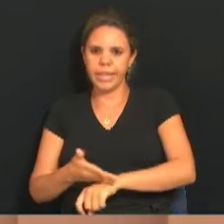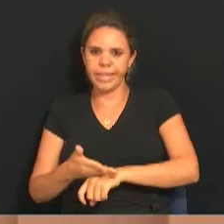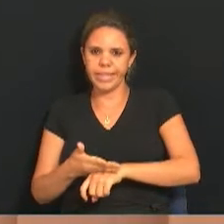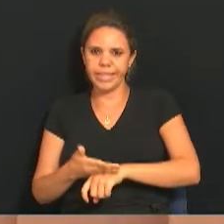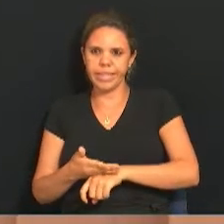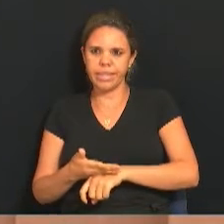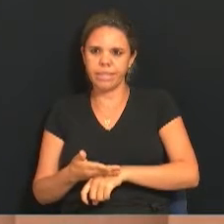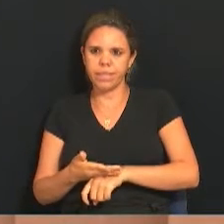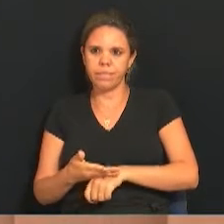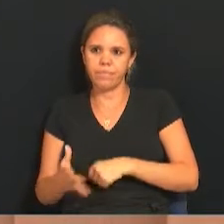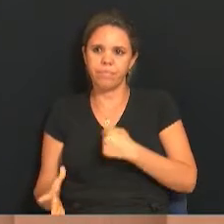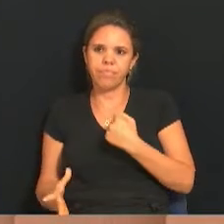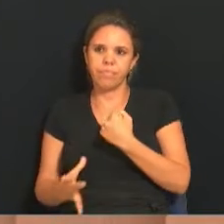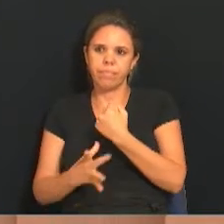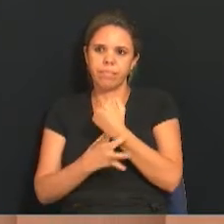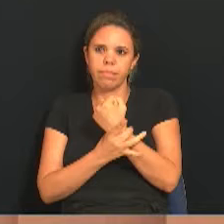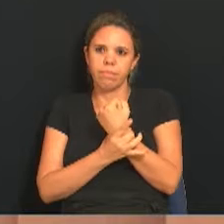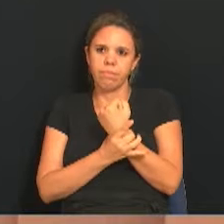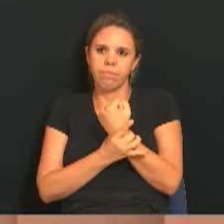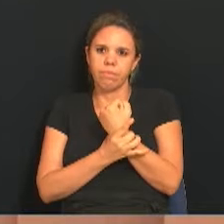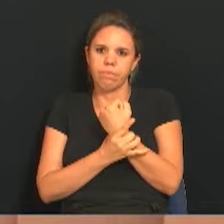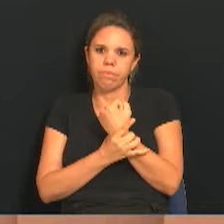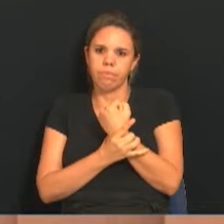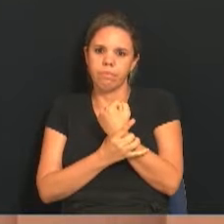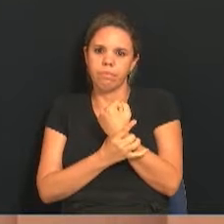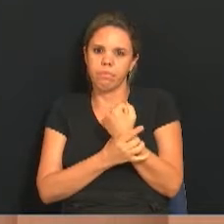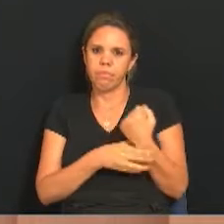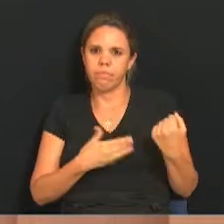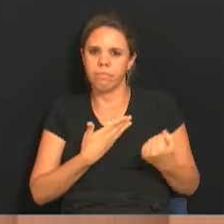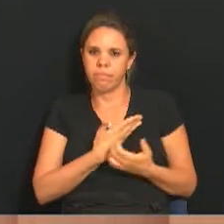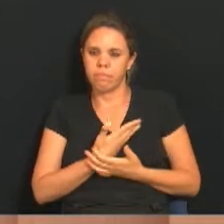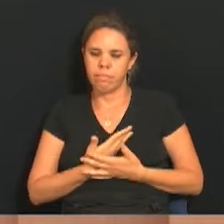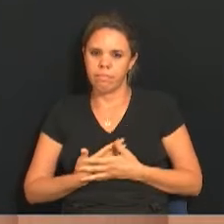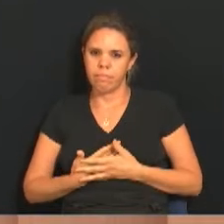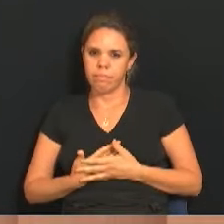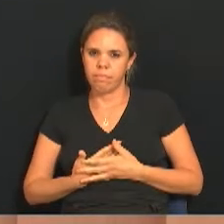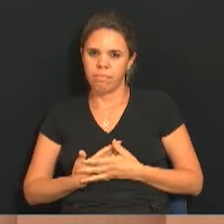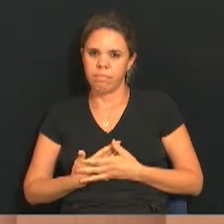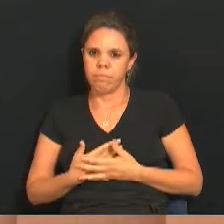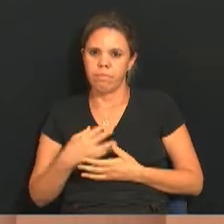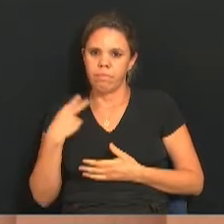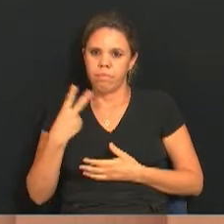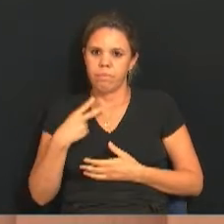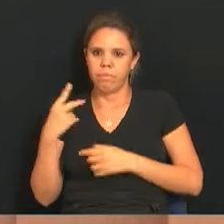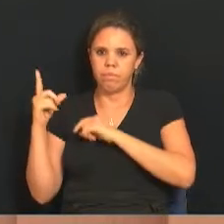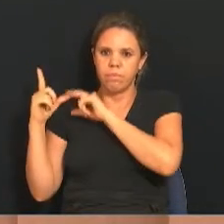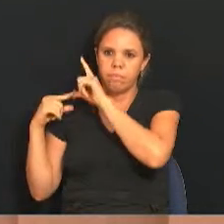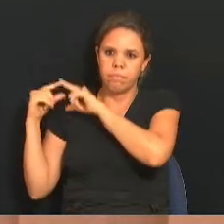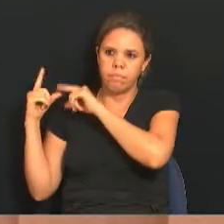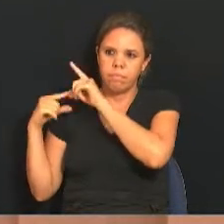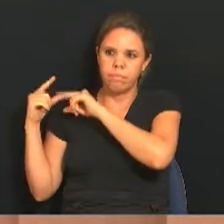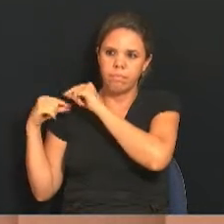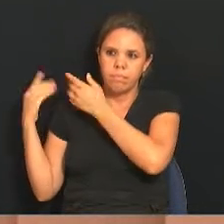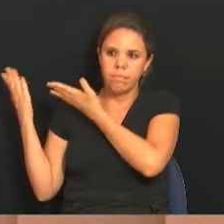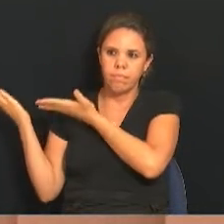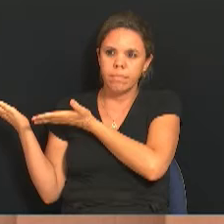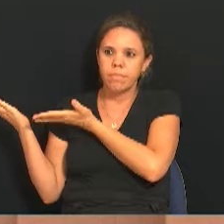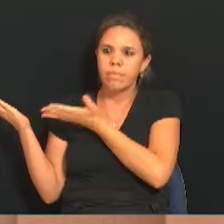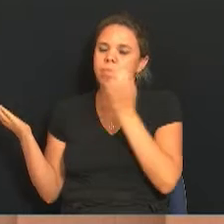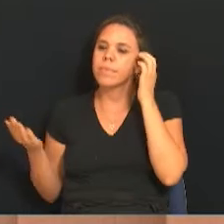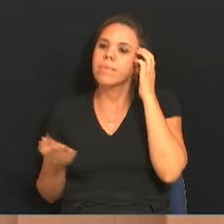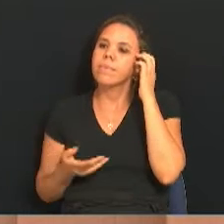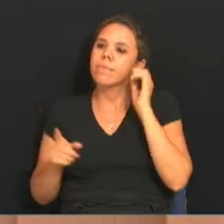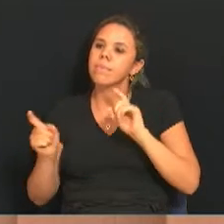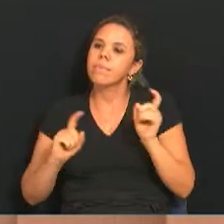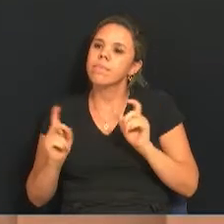Comissão Permanente para os Assuntos de Segurança Pública. Essa comissão é presidida pelo vereador Major Jaime e esta reunião, como